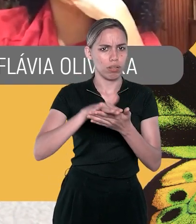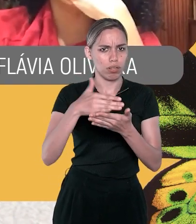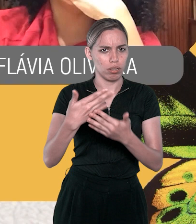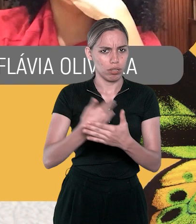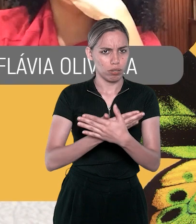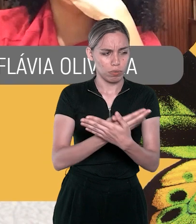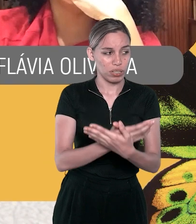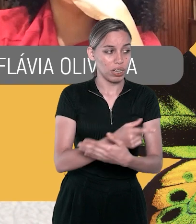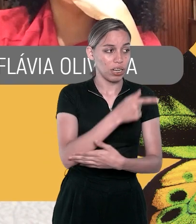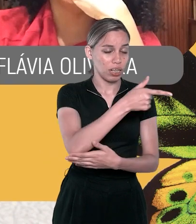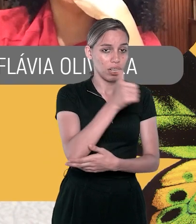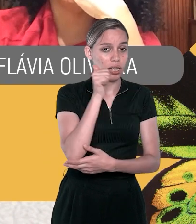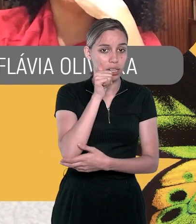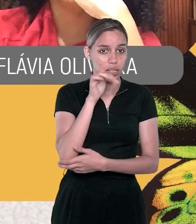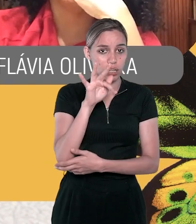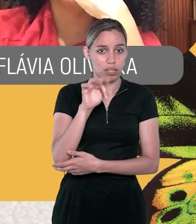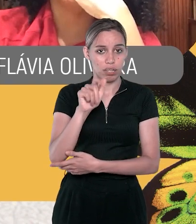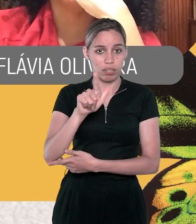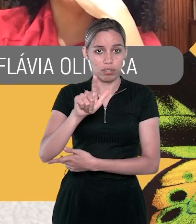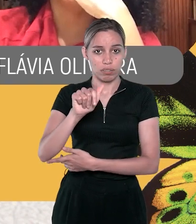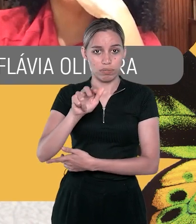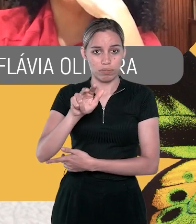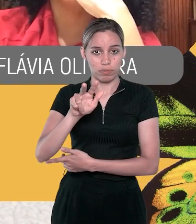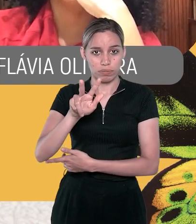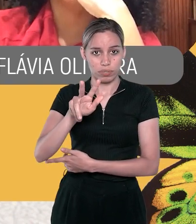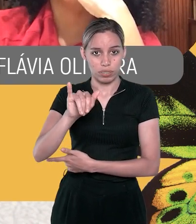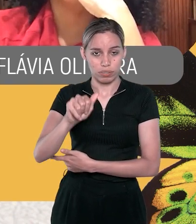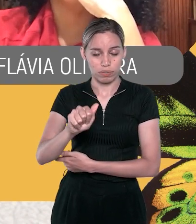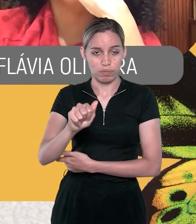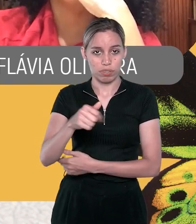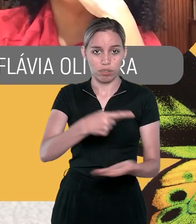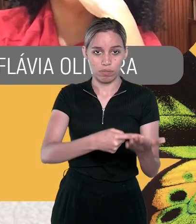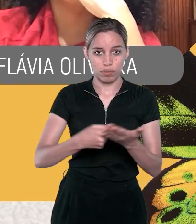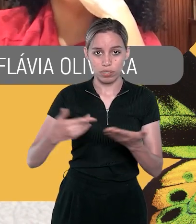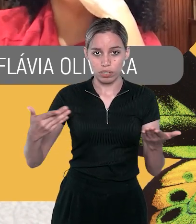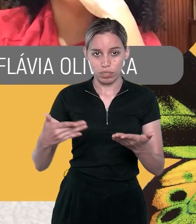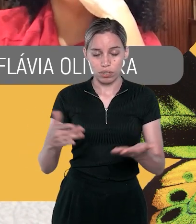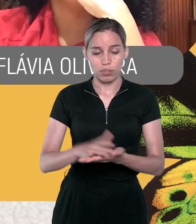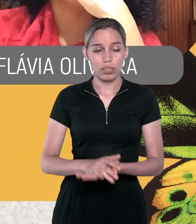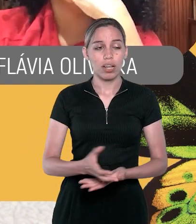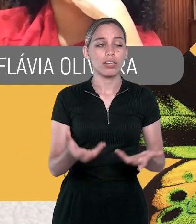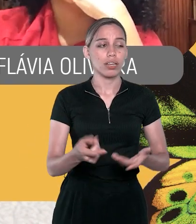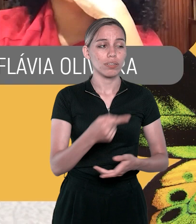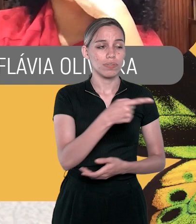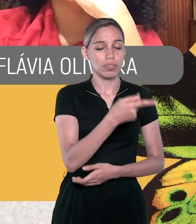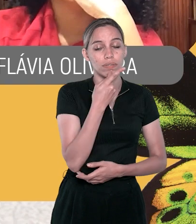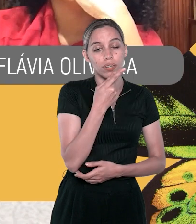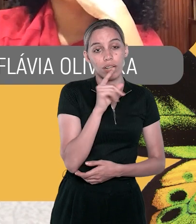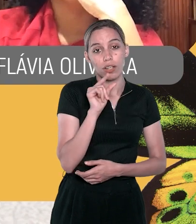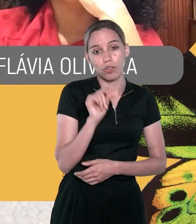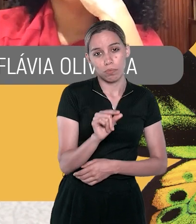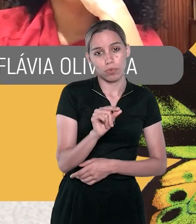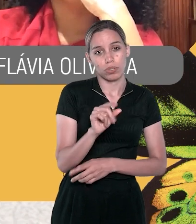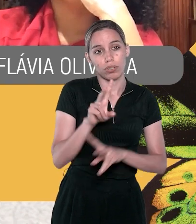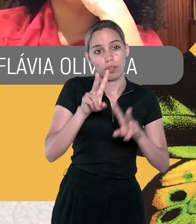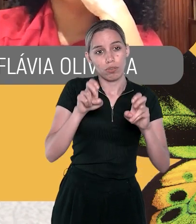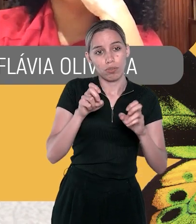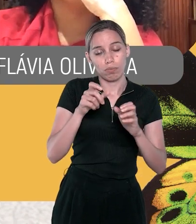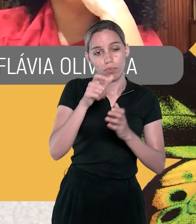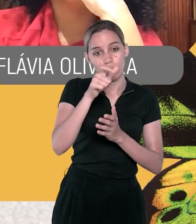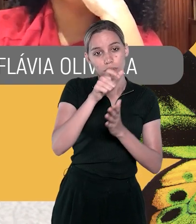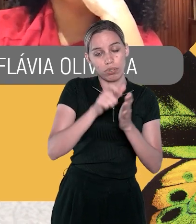é convidada especialíssima hoje dessa edição. E aí, Flávia, eu queria que você falasse um pouquinho mais sobre esse capítulo